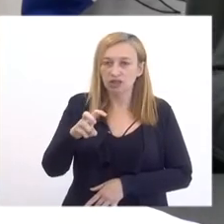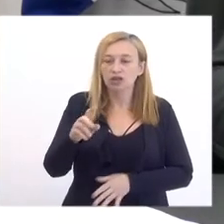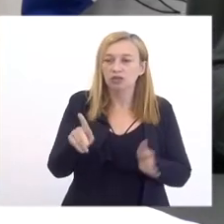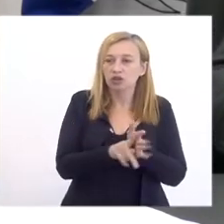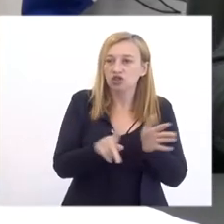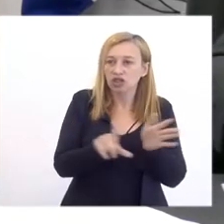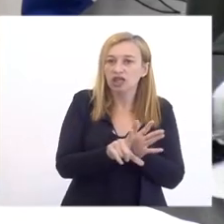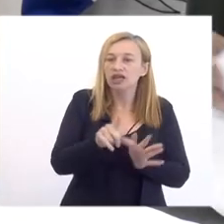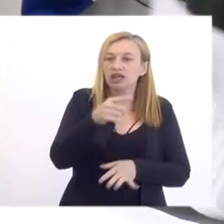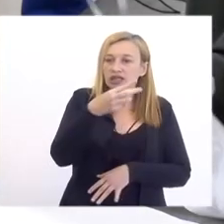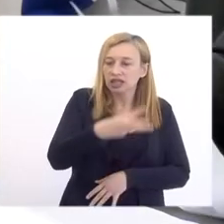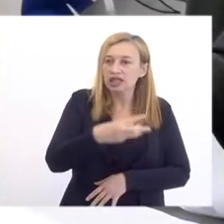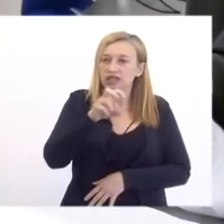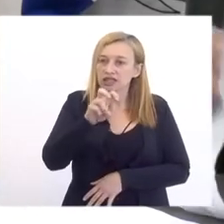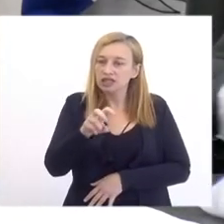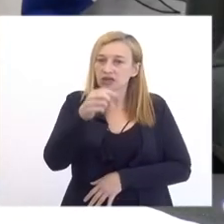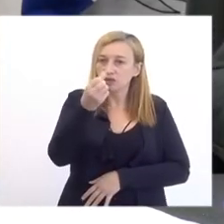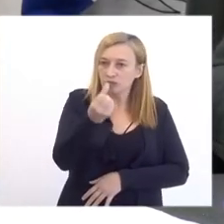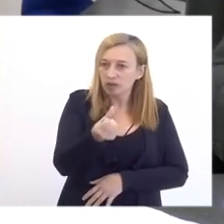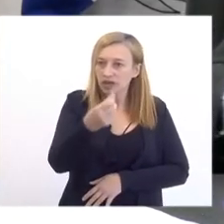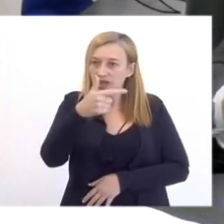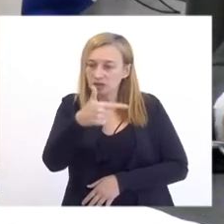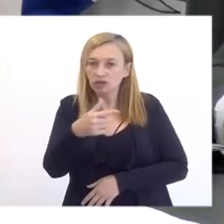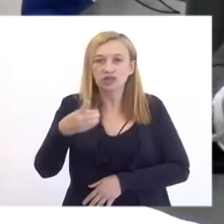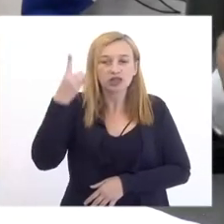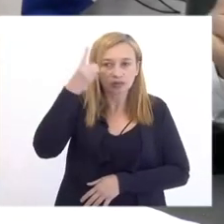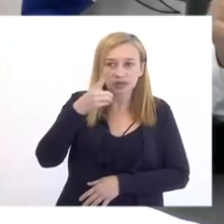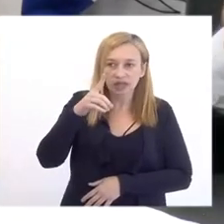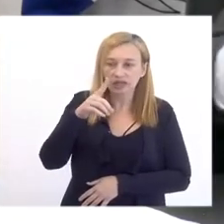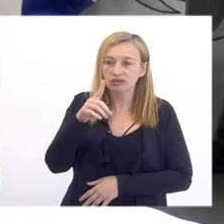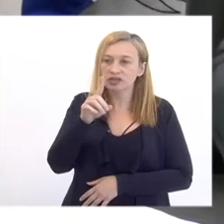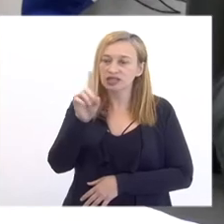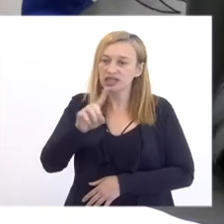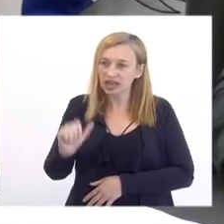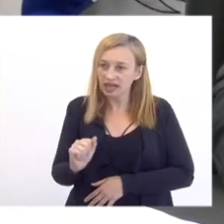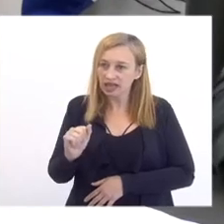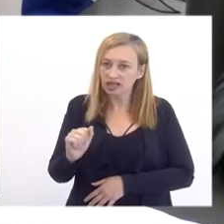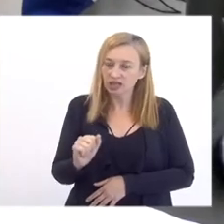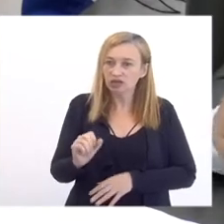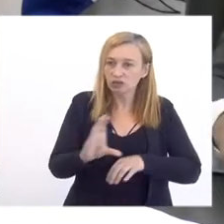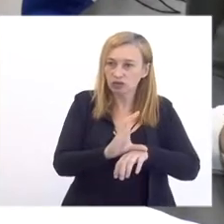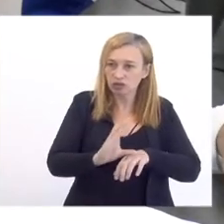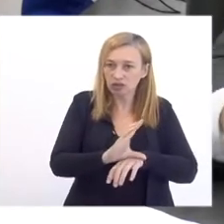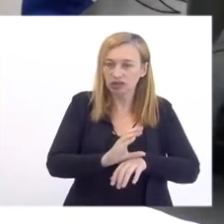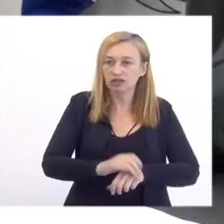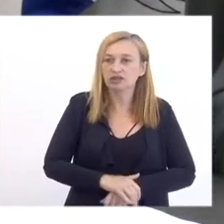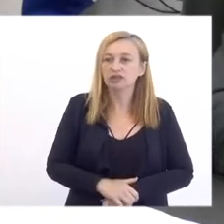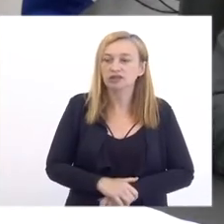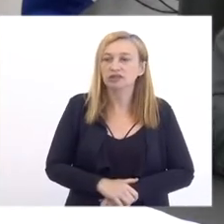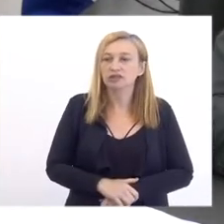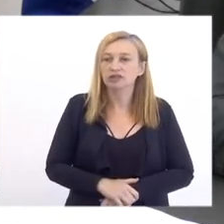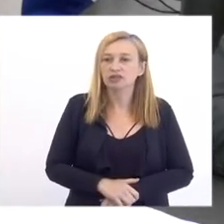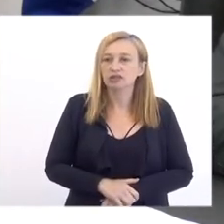lei 3562-2021, autoria do deputado Renato Zacco, parecer pela constitucionalidade.